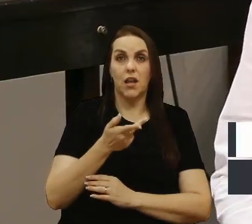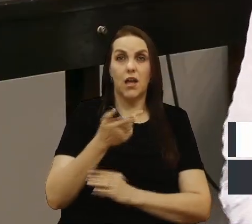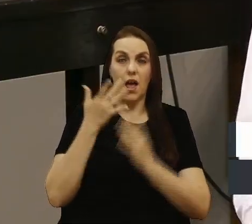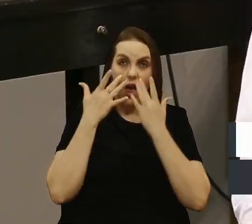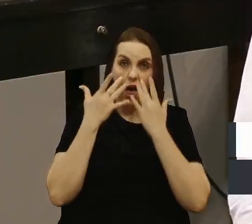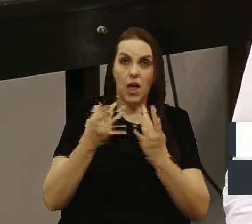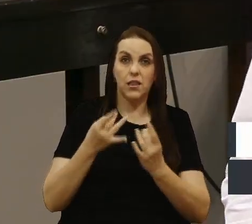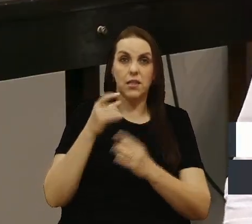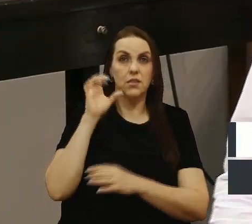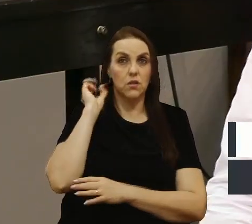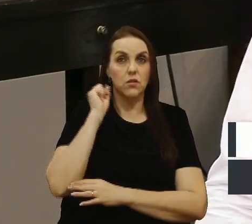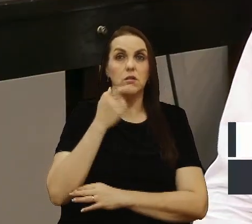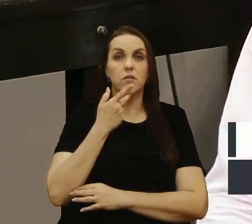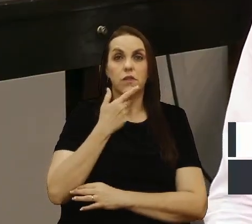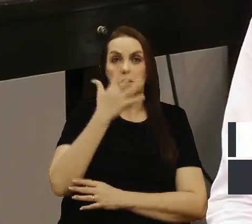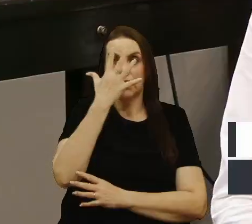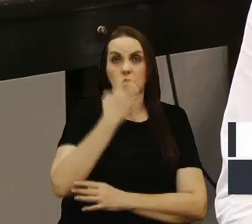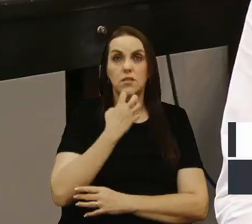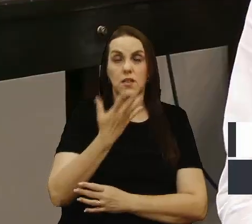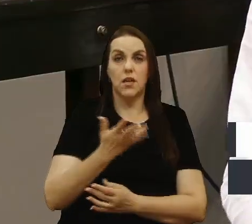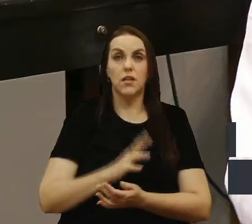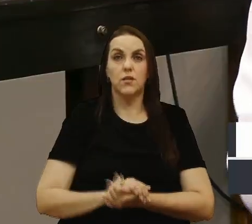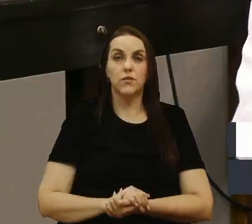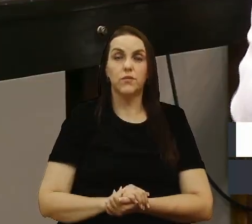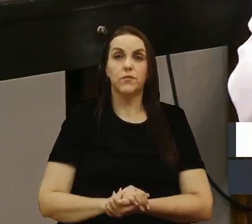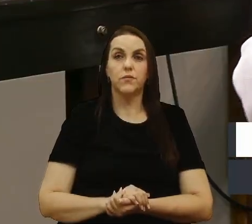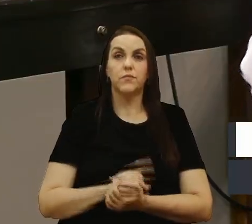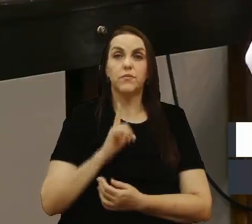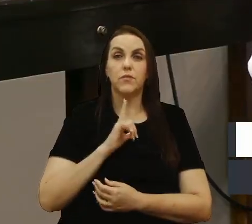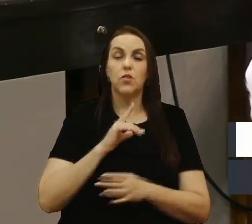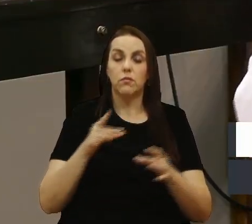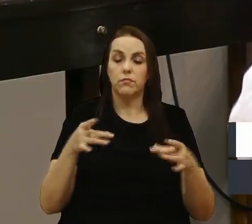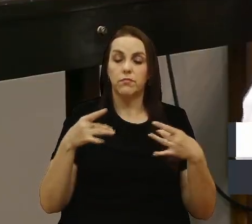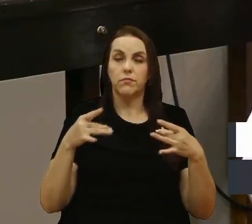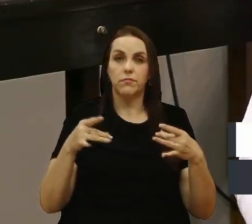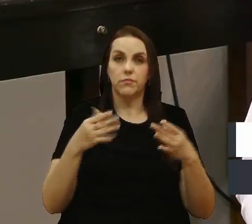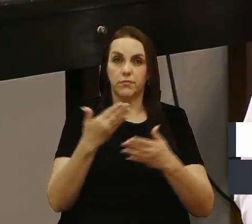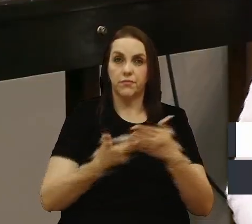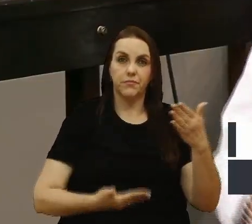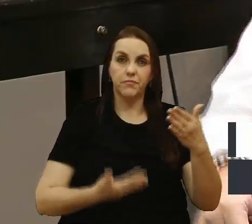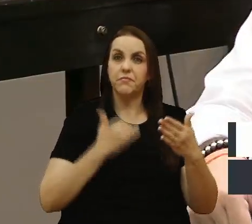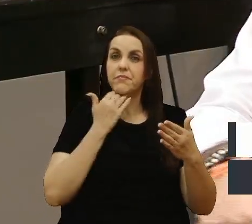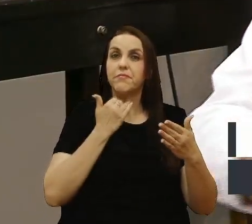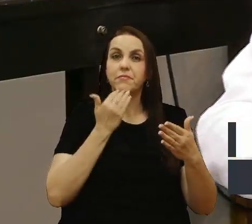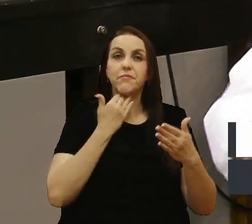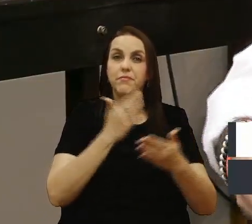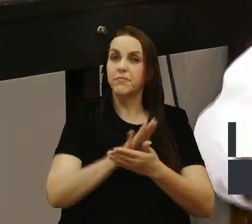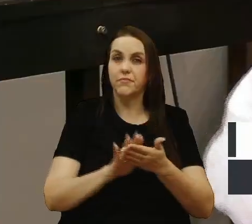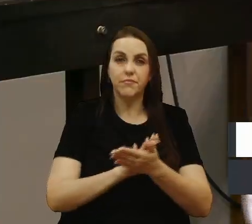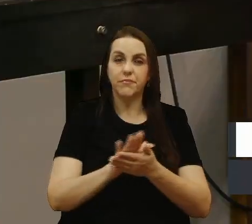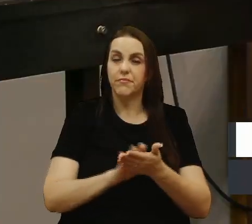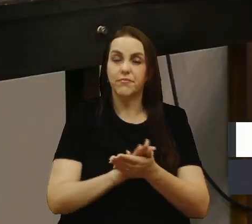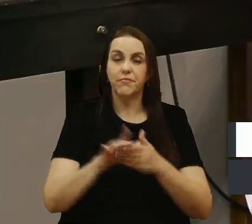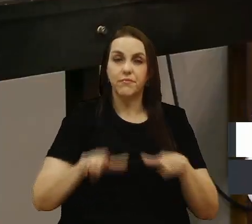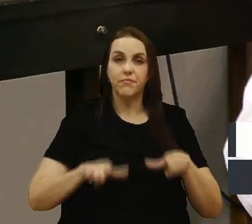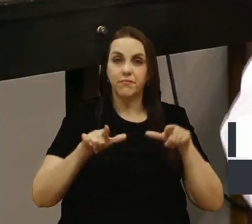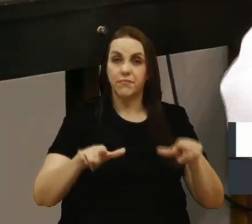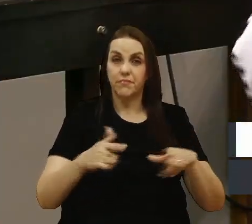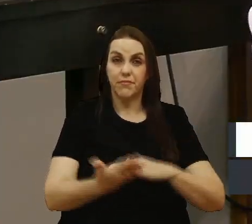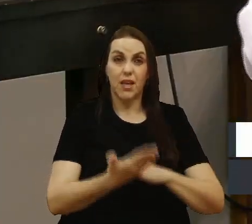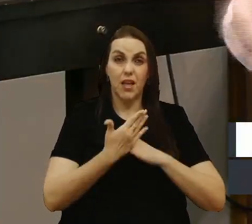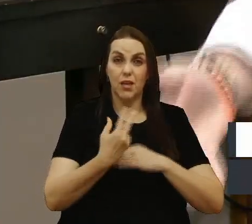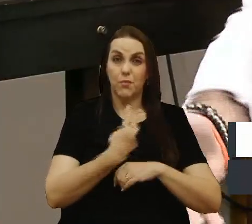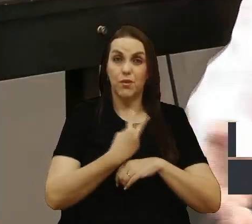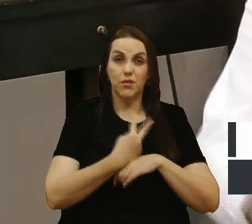estou falando, coisa séria aqui. Então, se é um pedaço de papel, vereadora Rose, não serve para nada. A medida protetiva não serve para nada. Não serve,